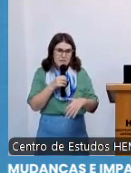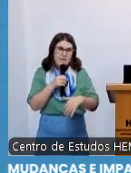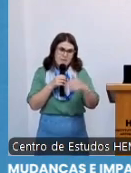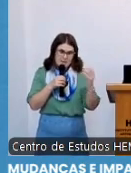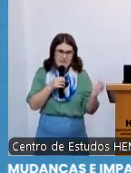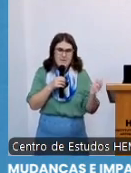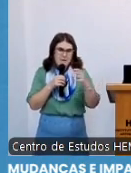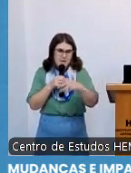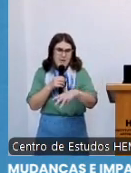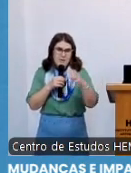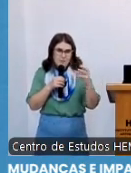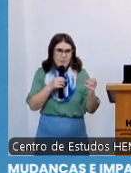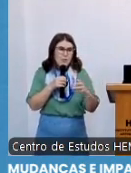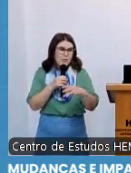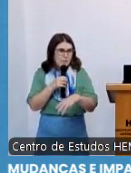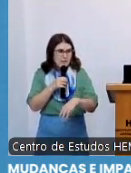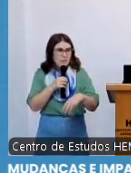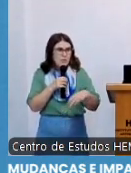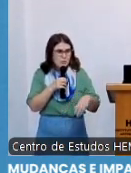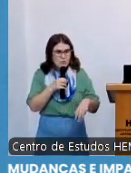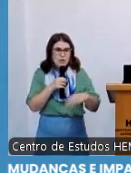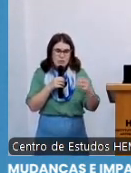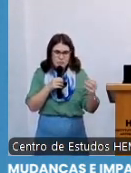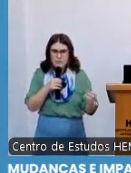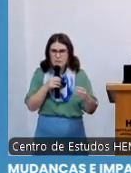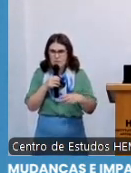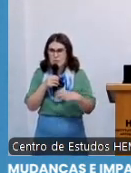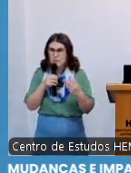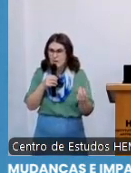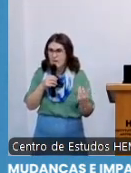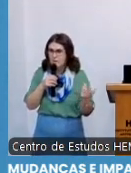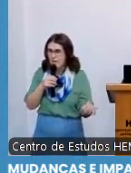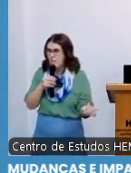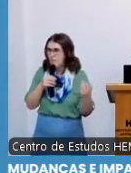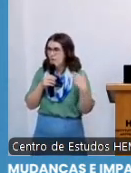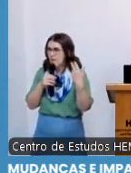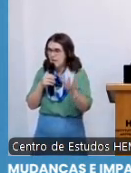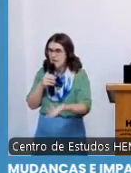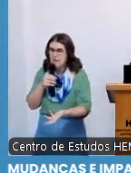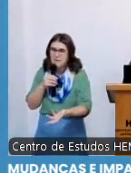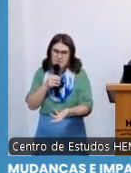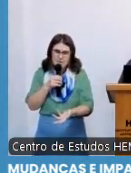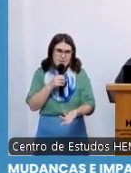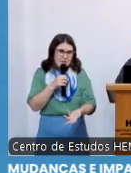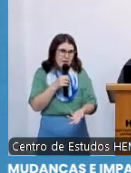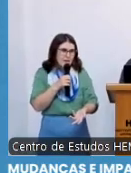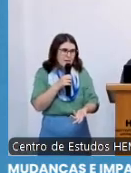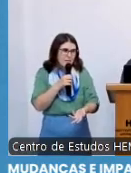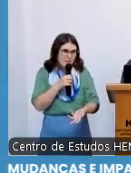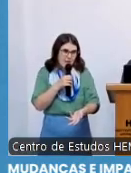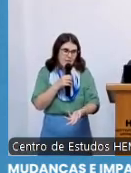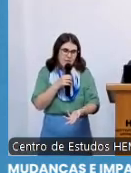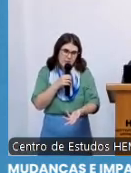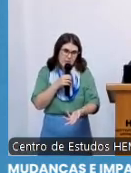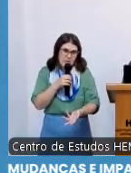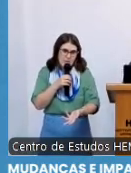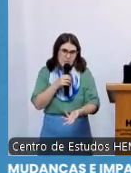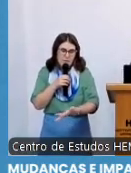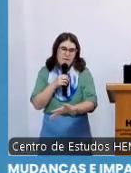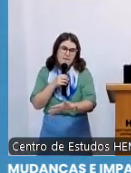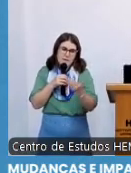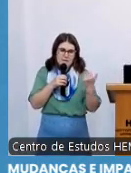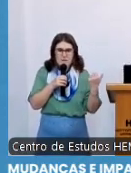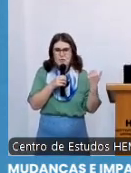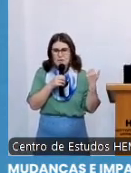CONEP, né? Nesse movimento contínuo, né, de vai e vem, porque quem estava na